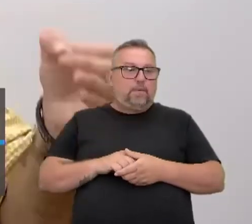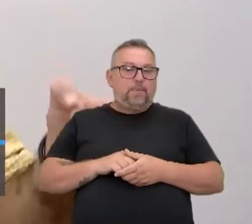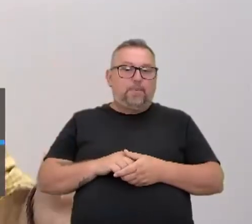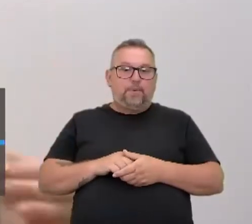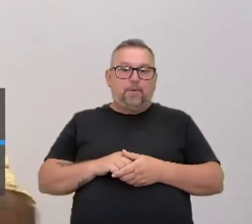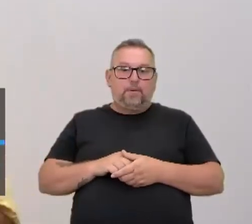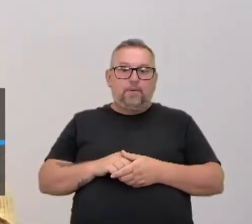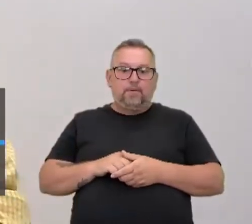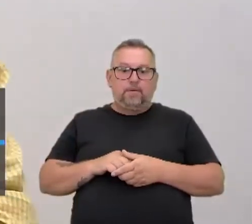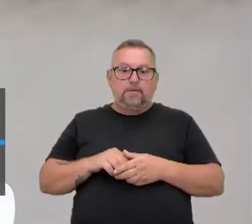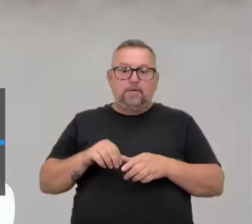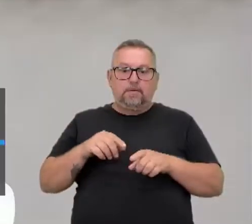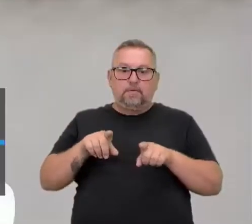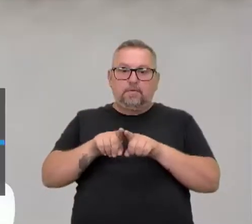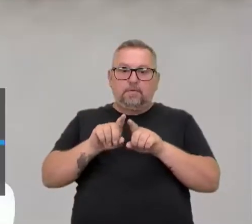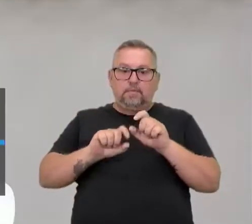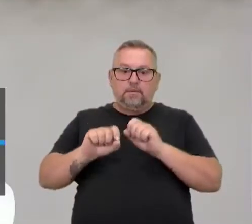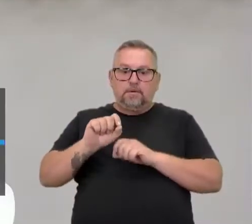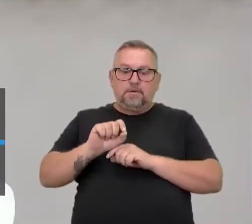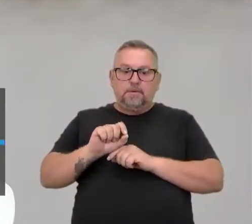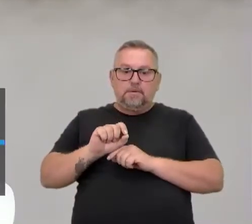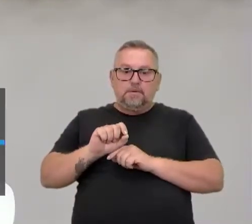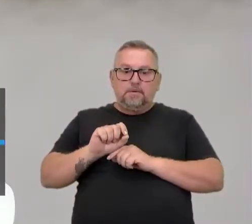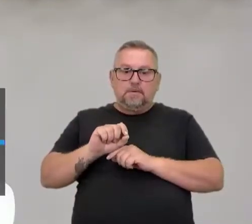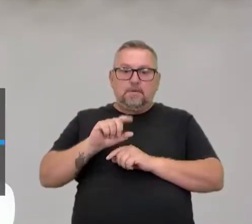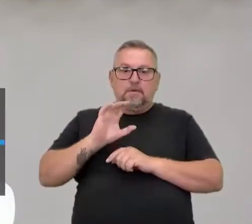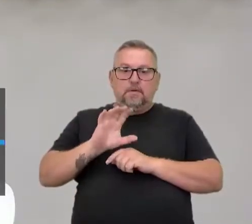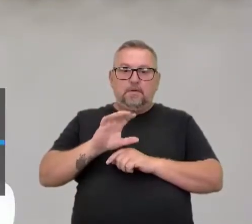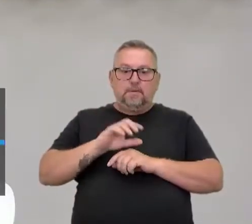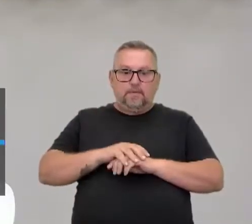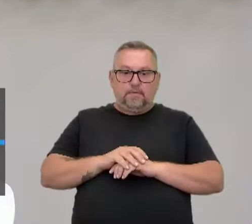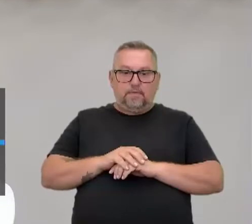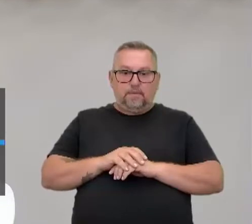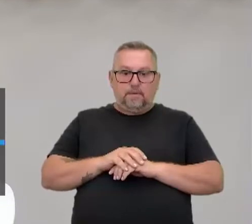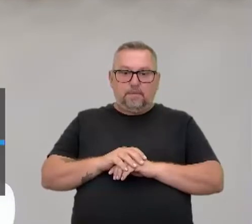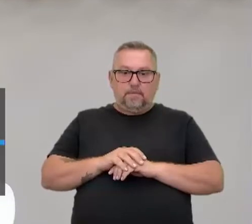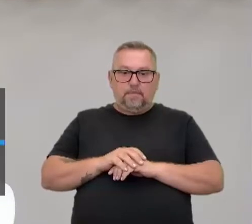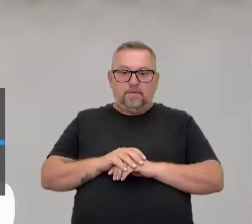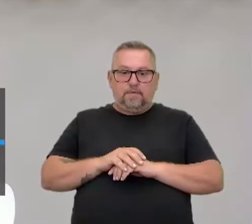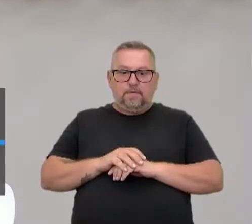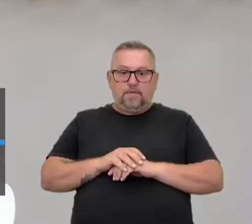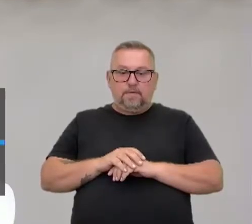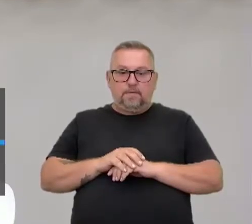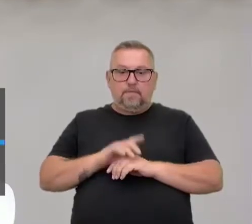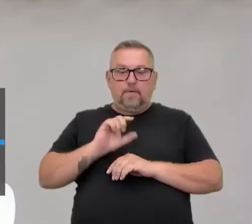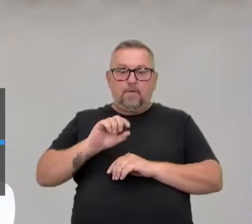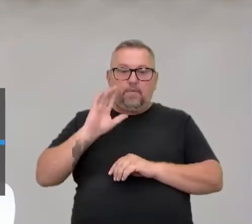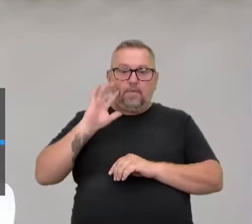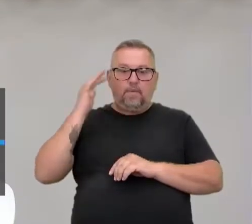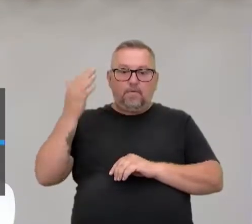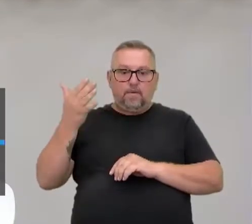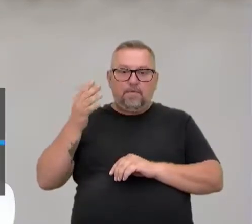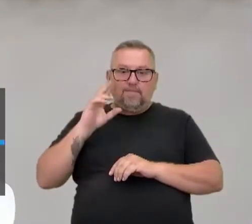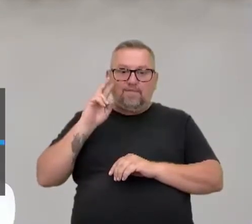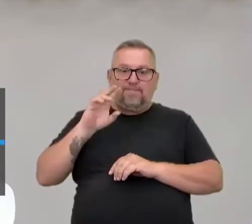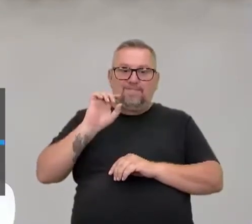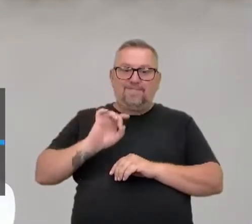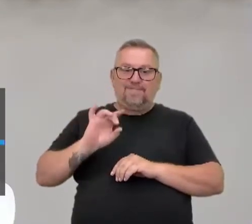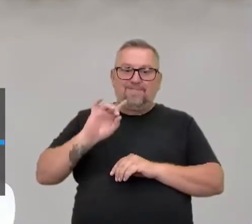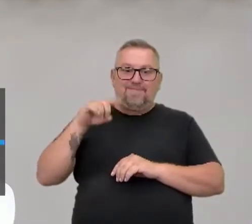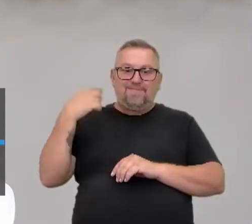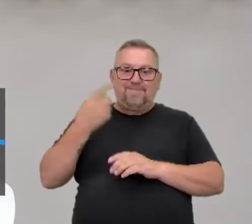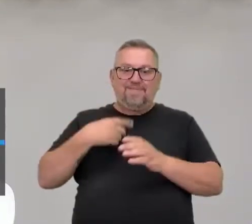anos de tradição. É verdade. É isso aí, gente, é isso aí. E aí, né? Olha só onde